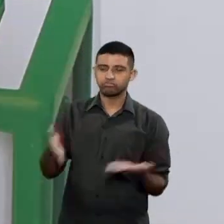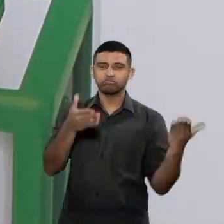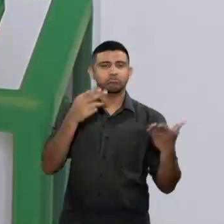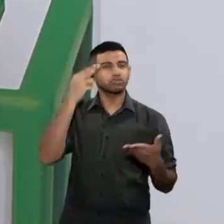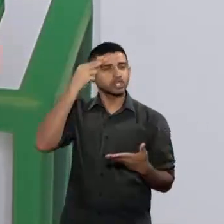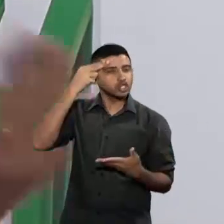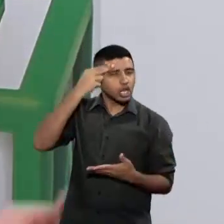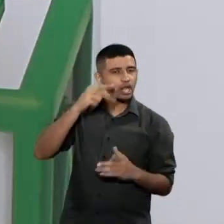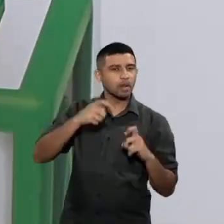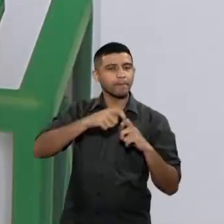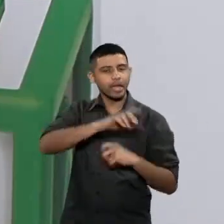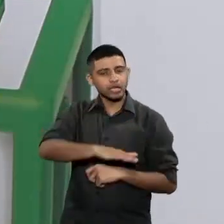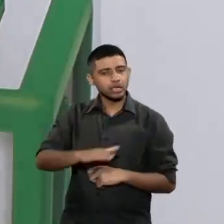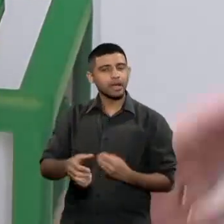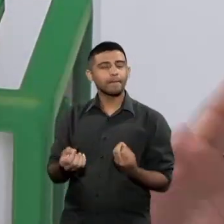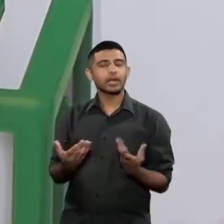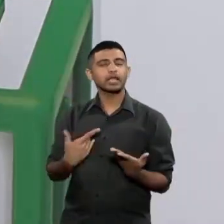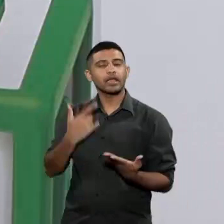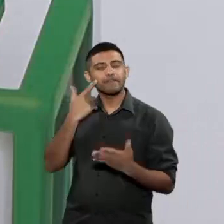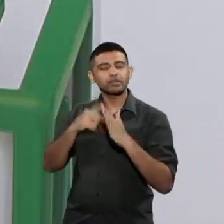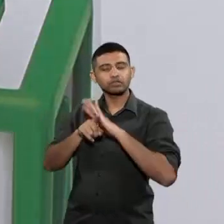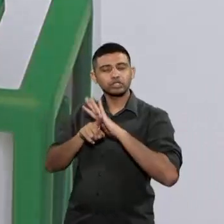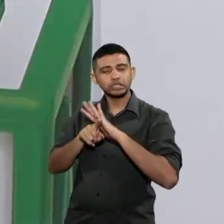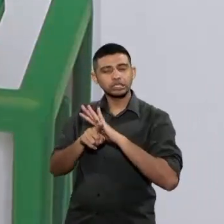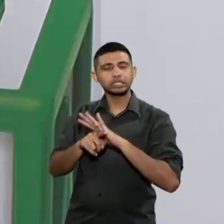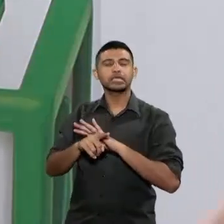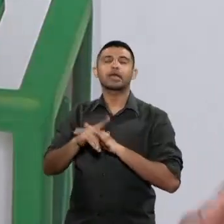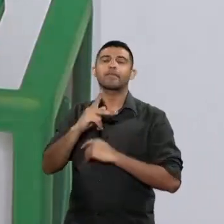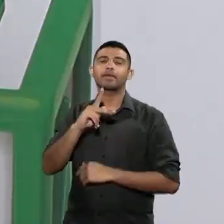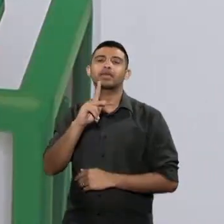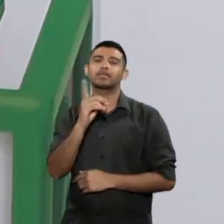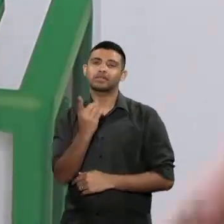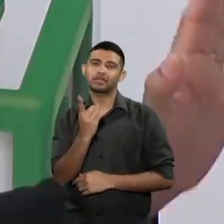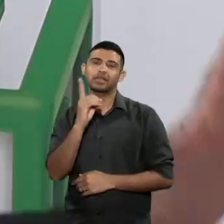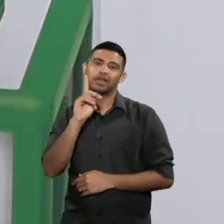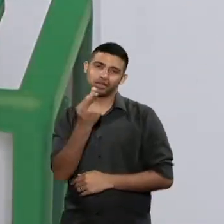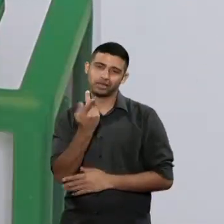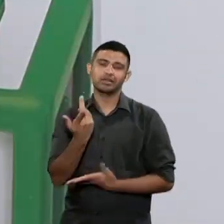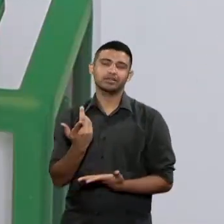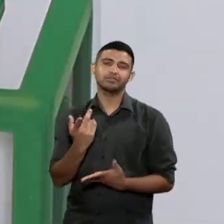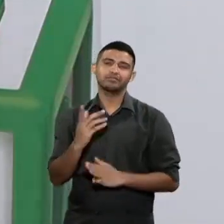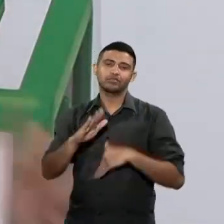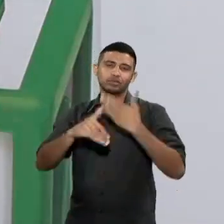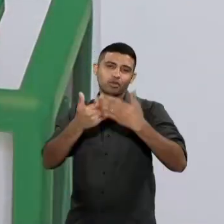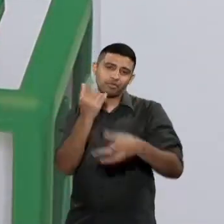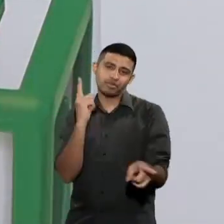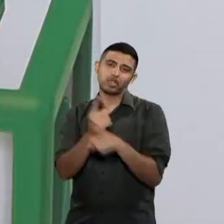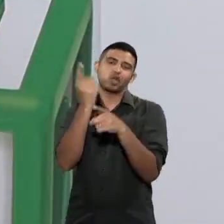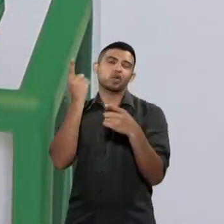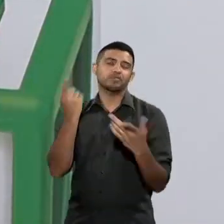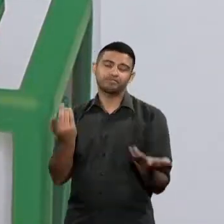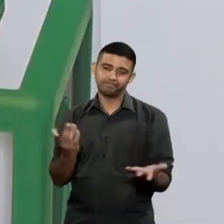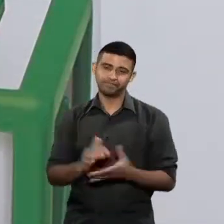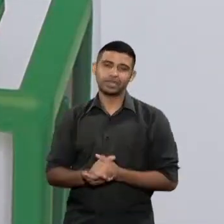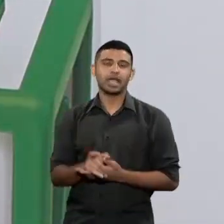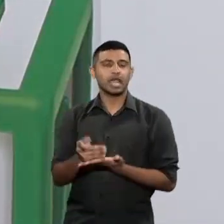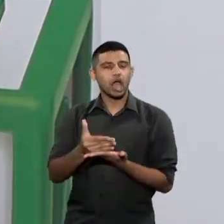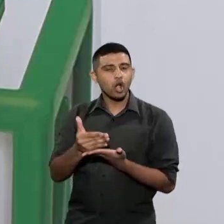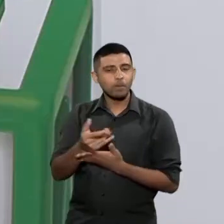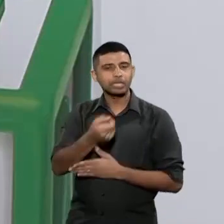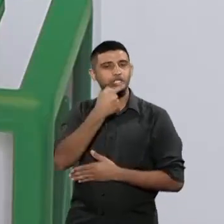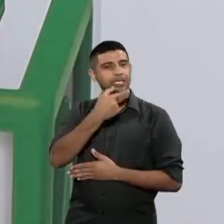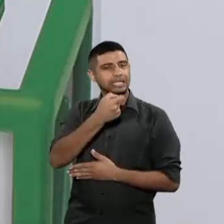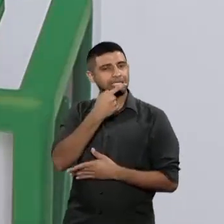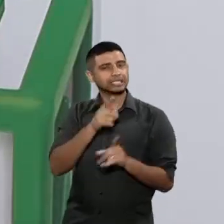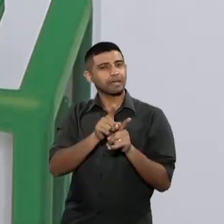para um diagnóstico diferencial para o TDAH. Foi quando ela foi diagnosticada e começou a tomar